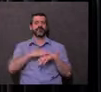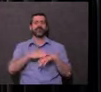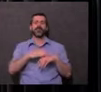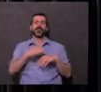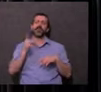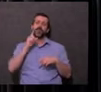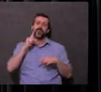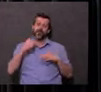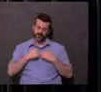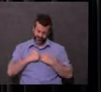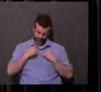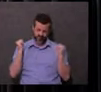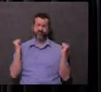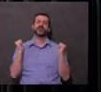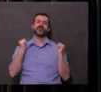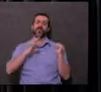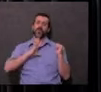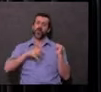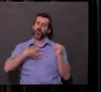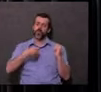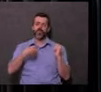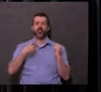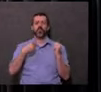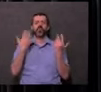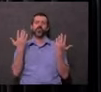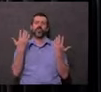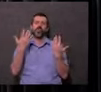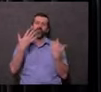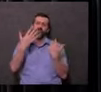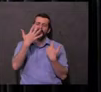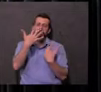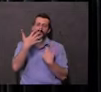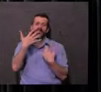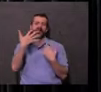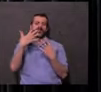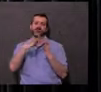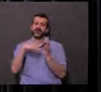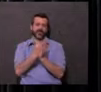si, do seu mundo, pequeno e incompleto.